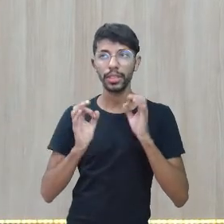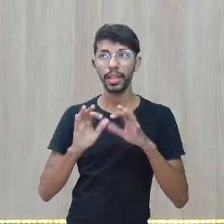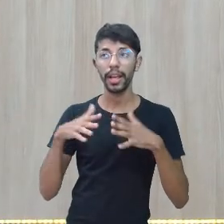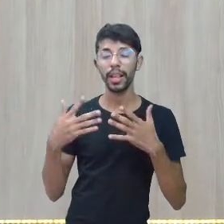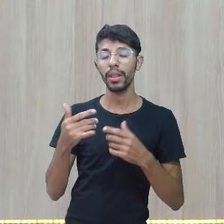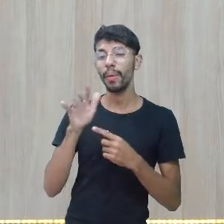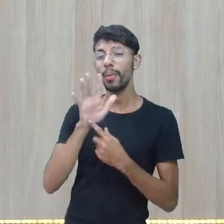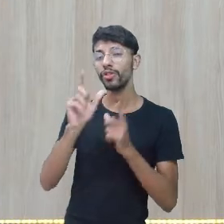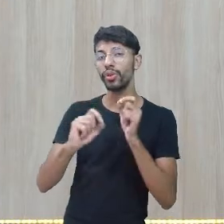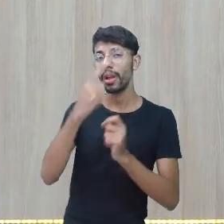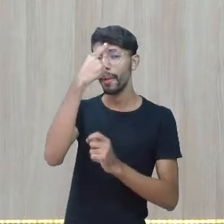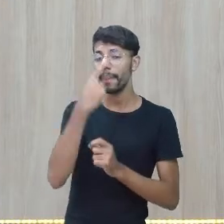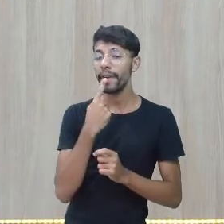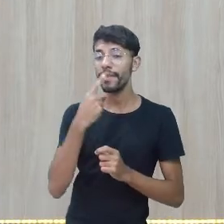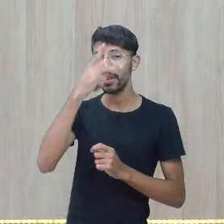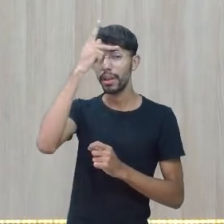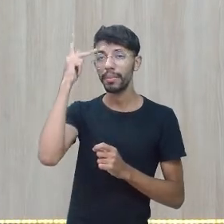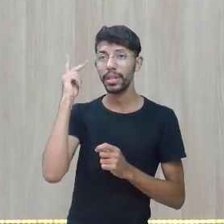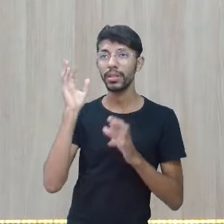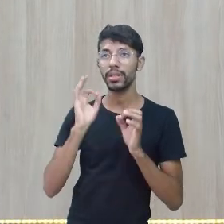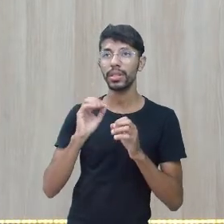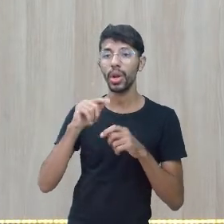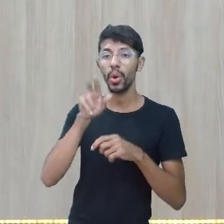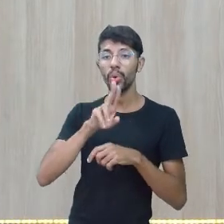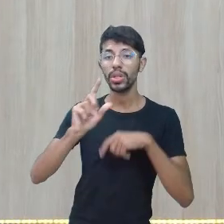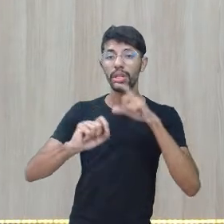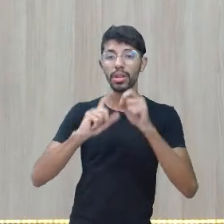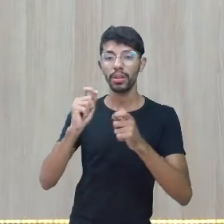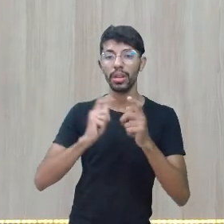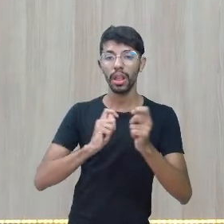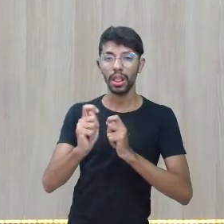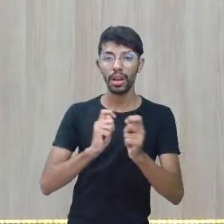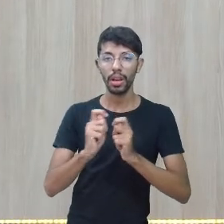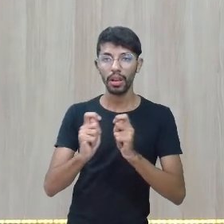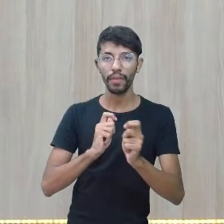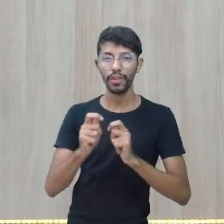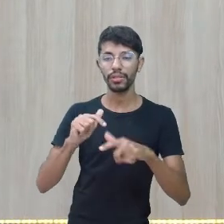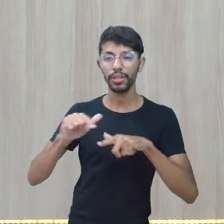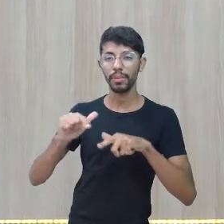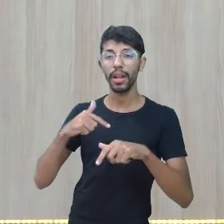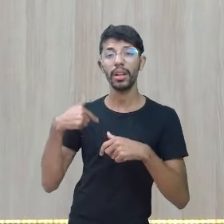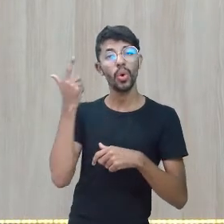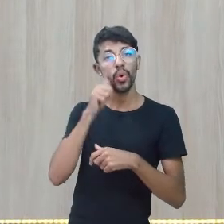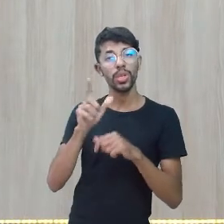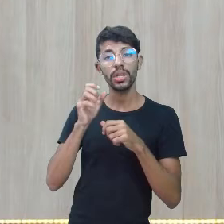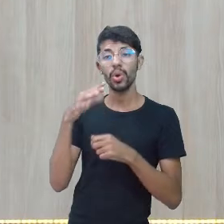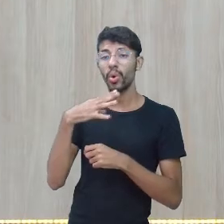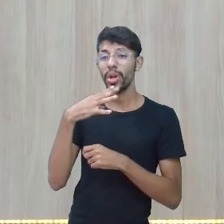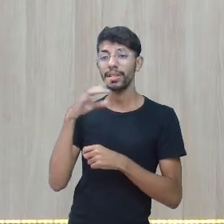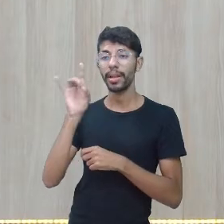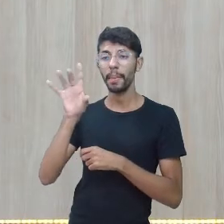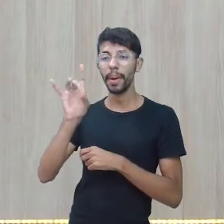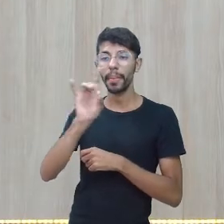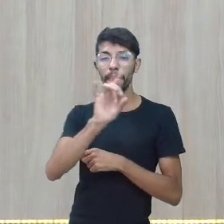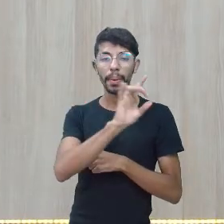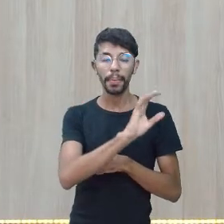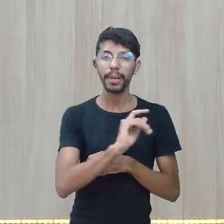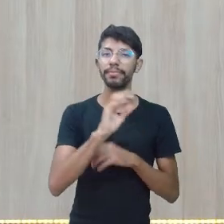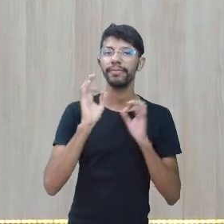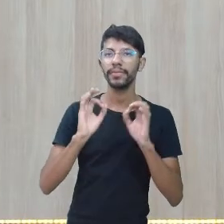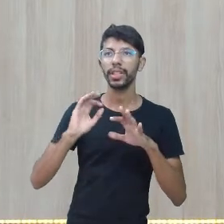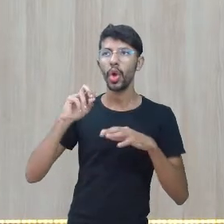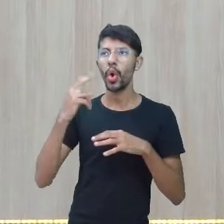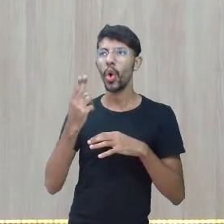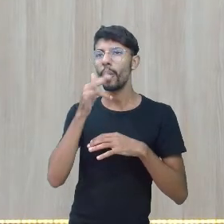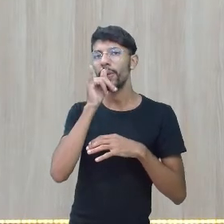pessoa. Então, é através da entrevista de emprego que eu consigo conhecer cada indivíduo, ou pelo menos um formato que ele